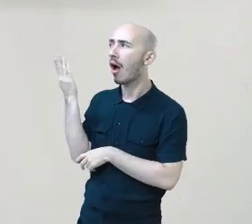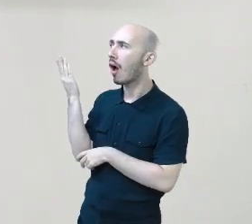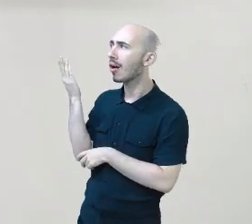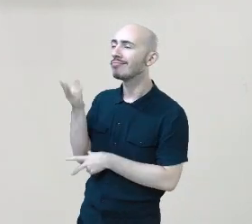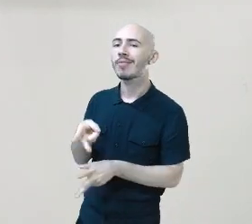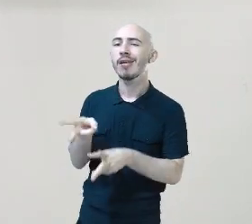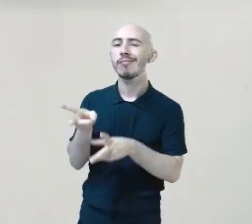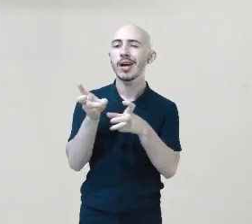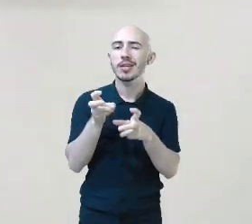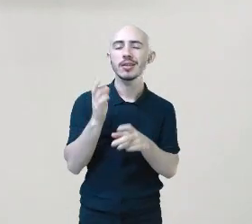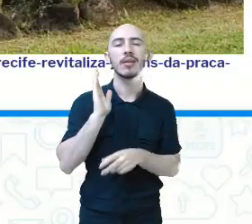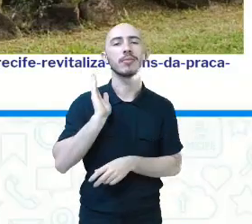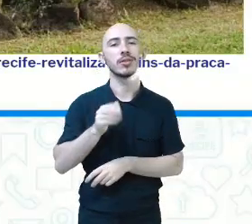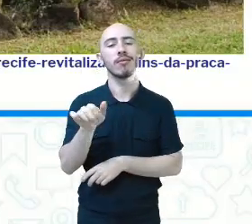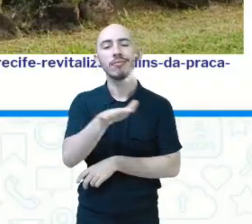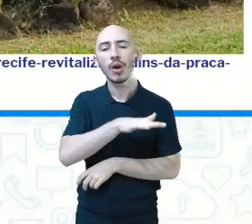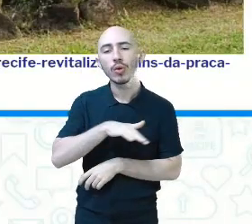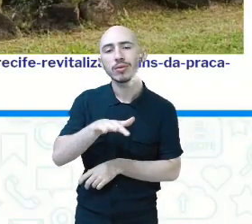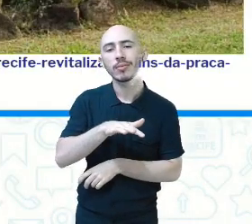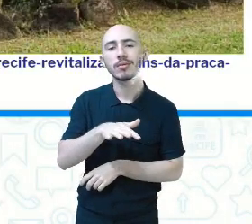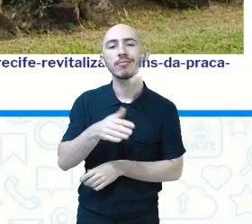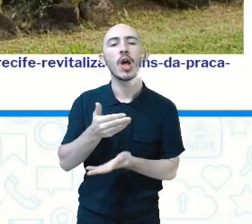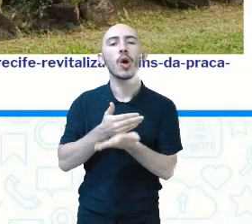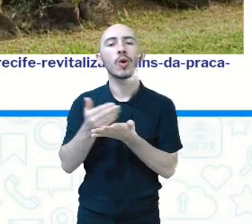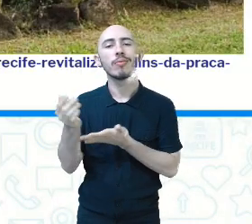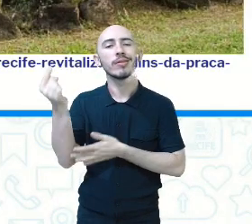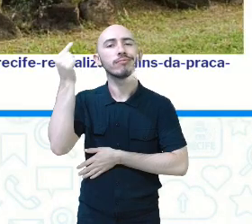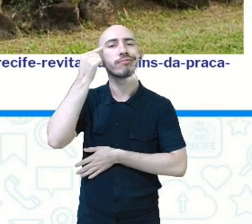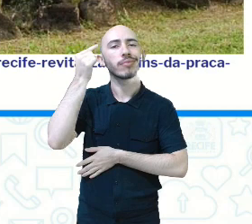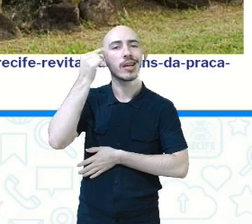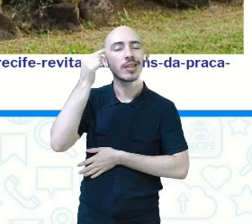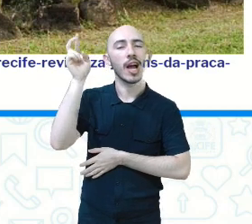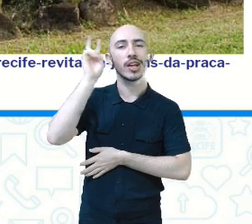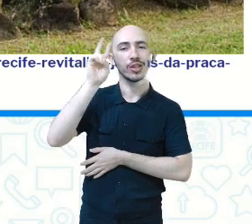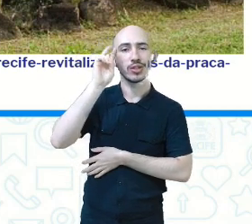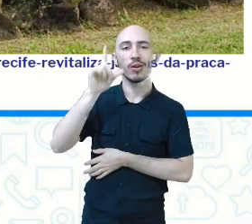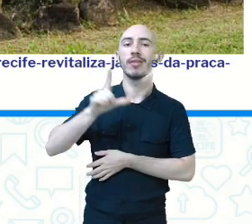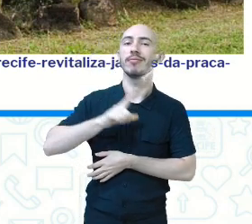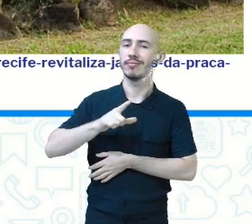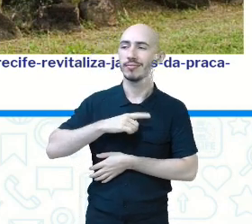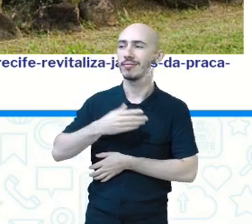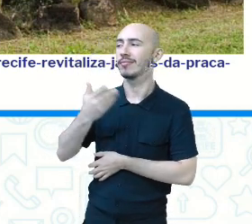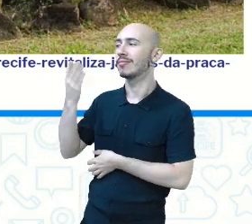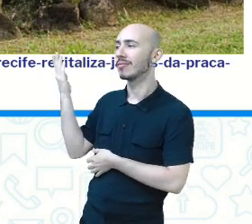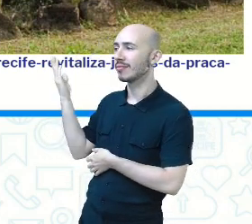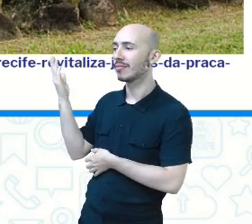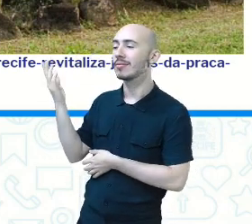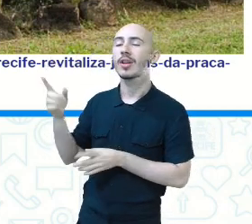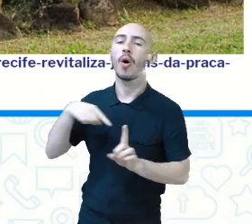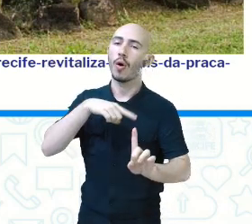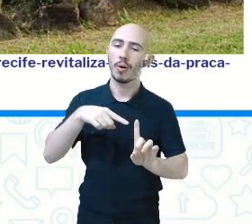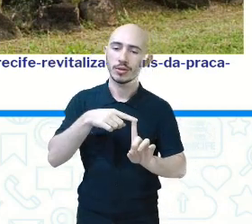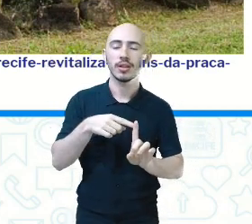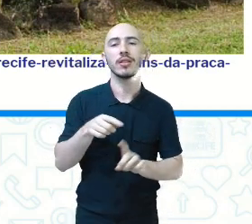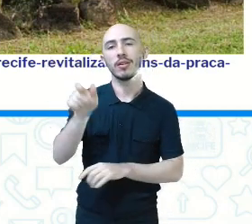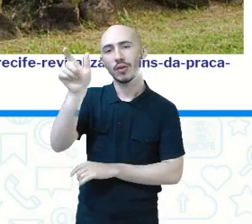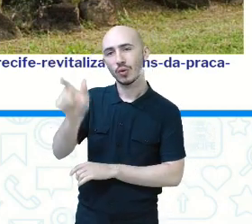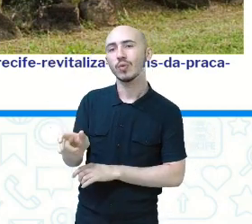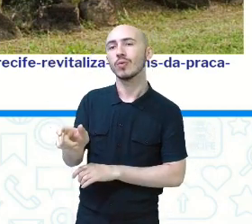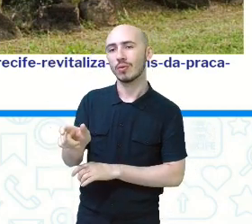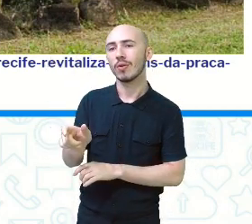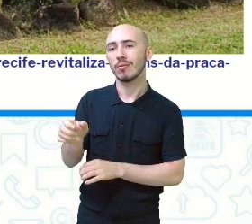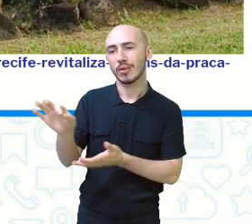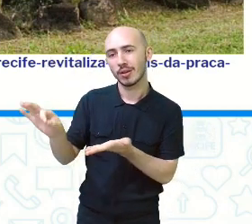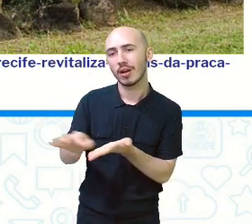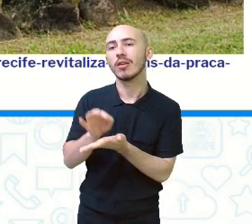e começa a pensar essas histórias que estão ali. Essa é a ideia do autor. Ele quis trazer